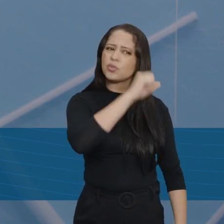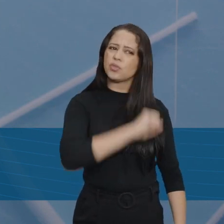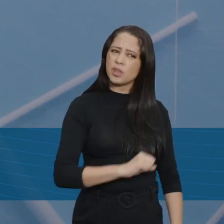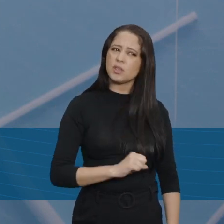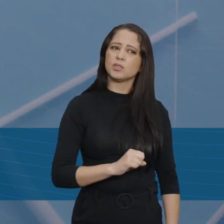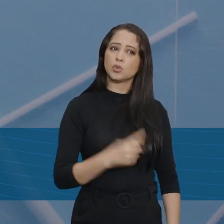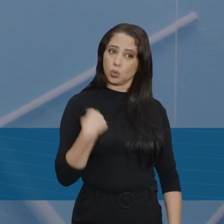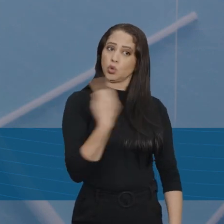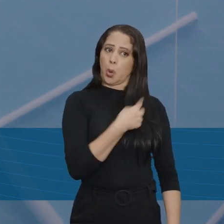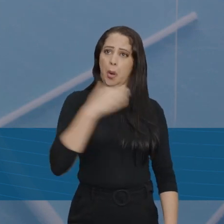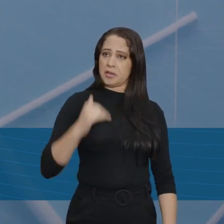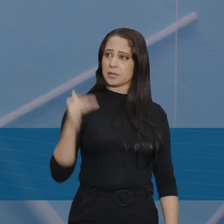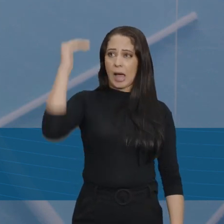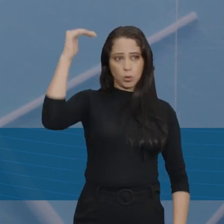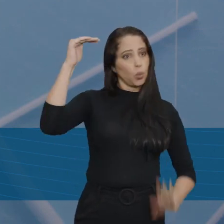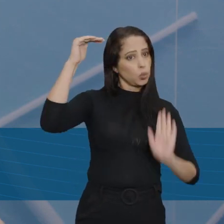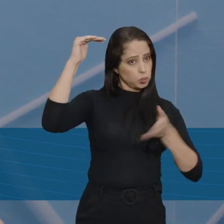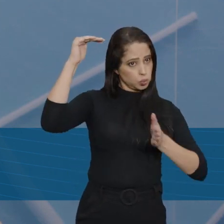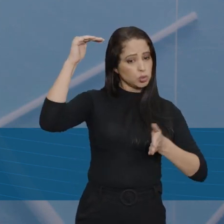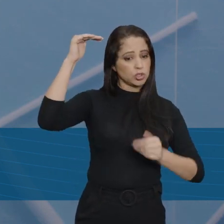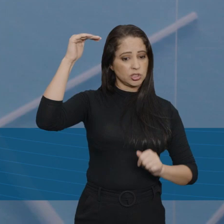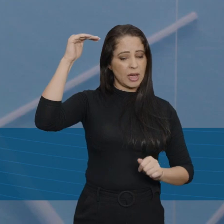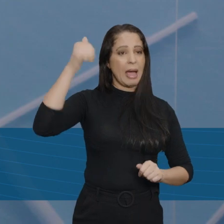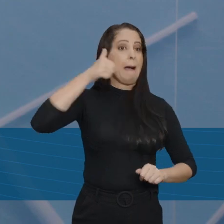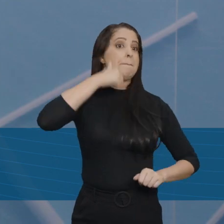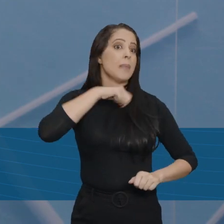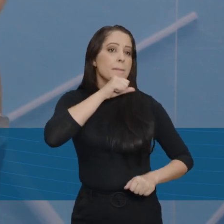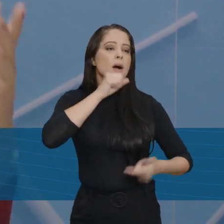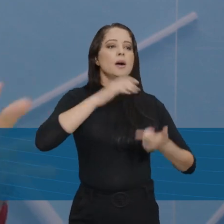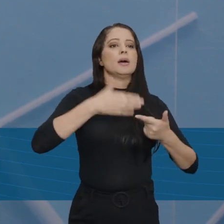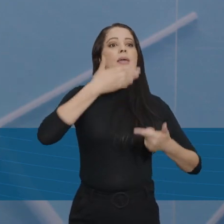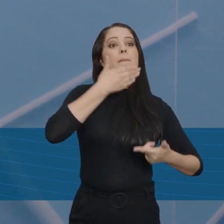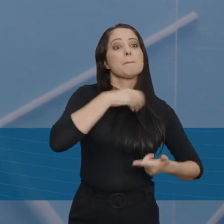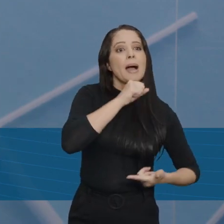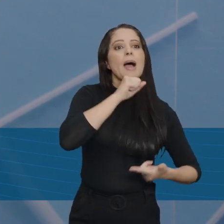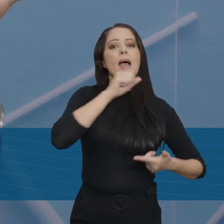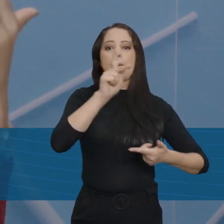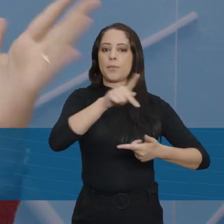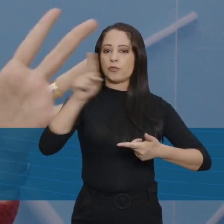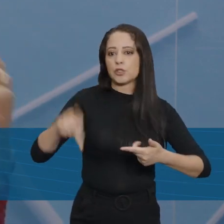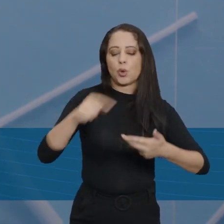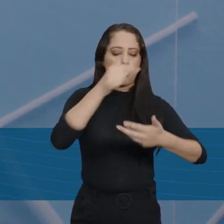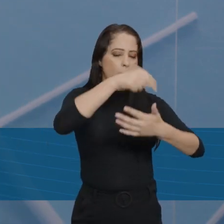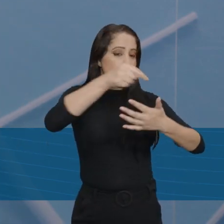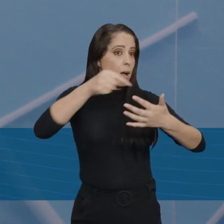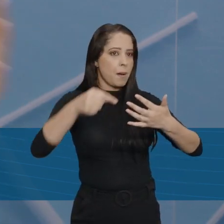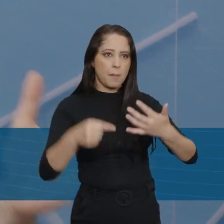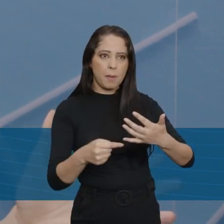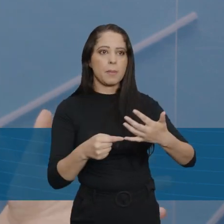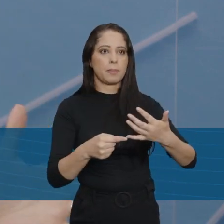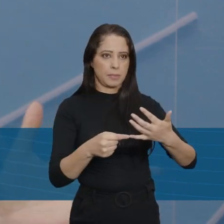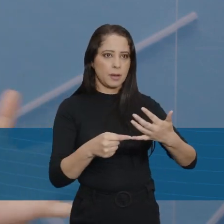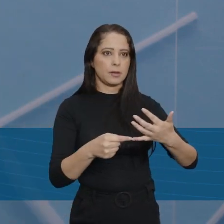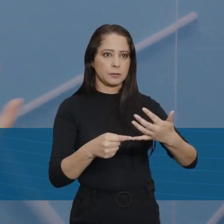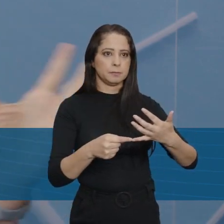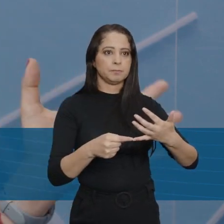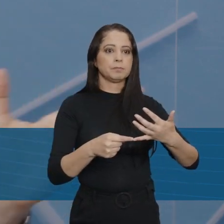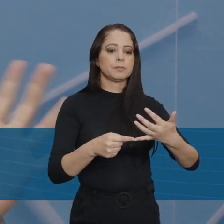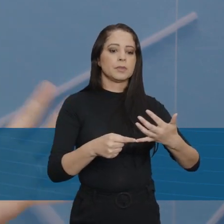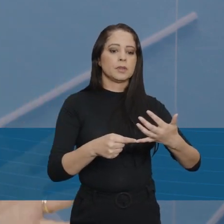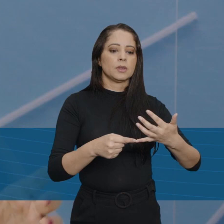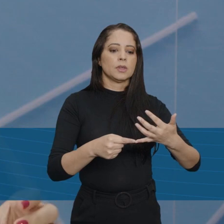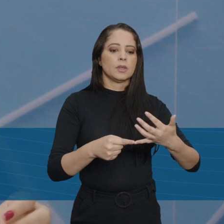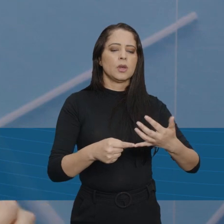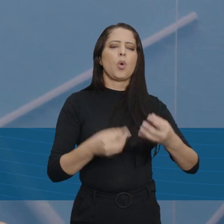Como é difícil também para nós adultos, e aí pais e professores e colaboradores em geral,